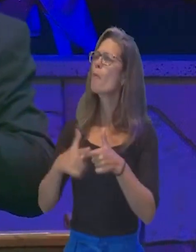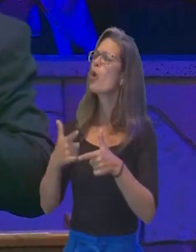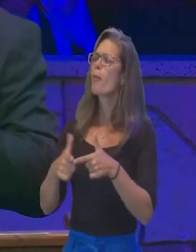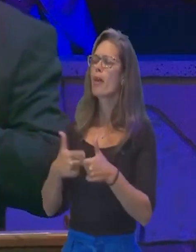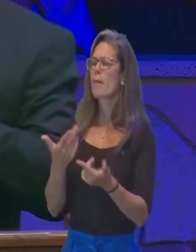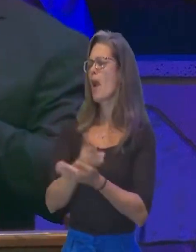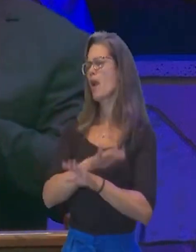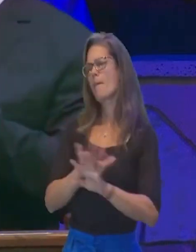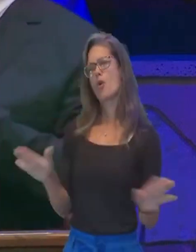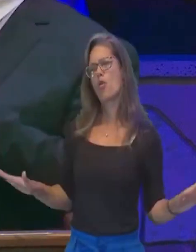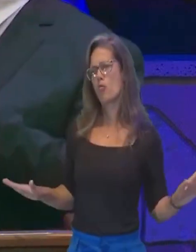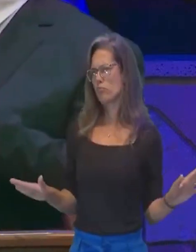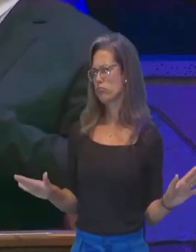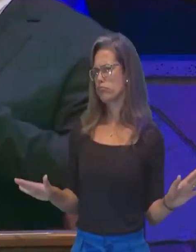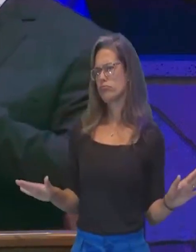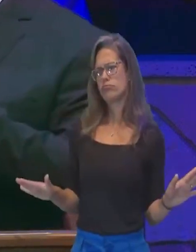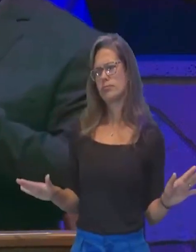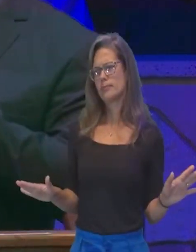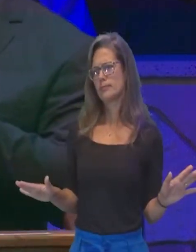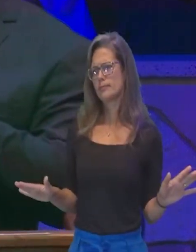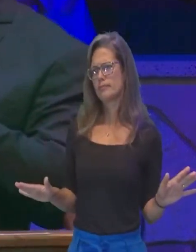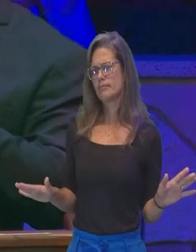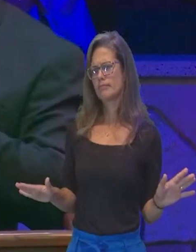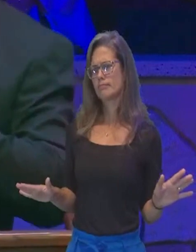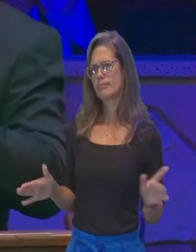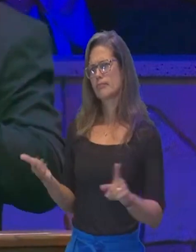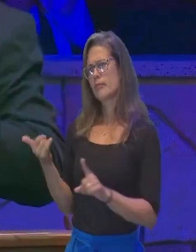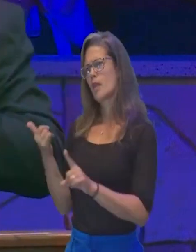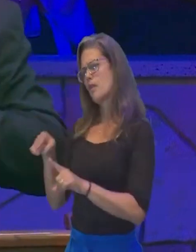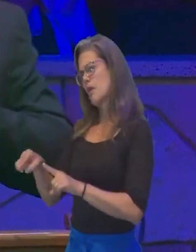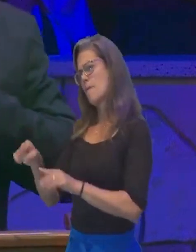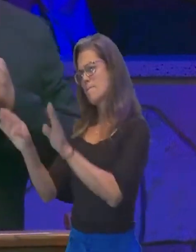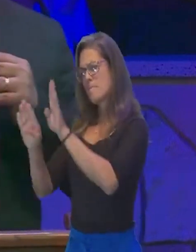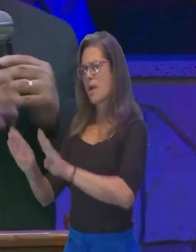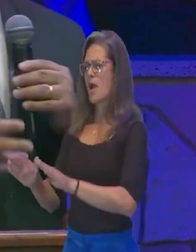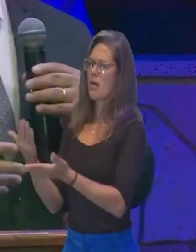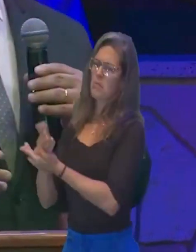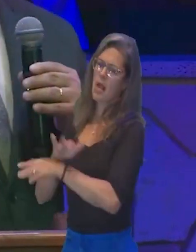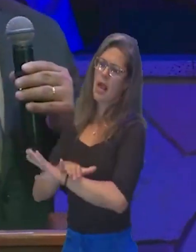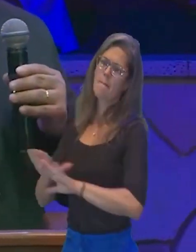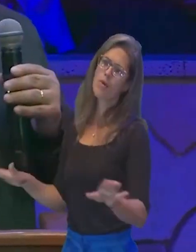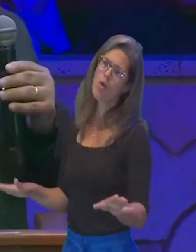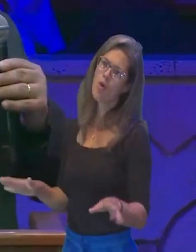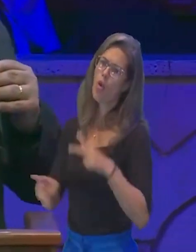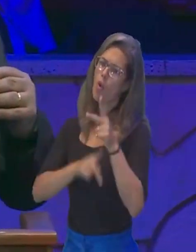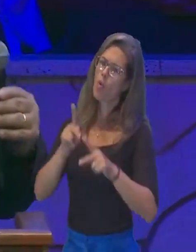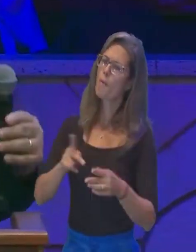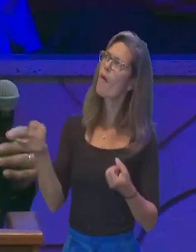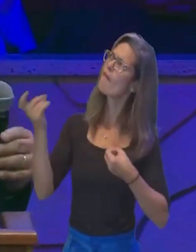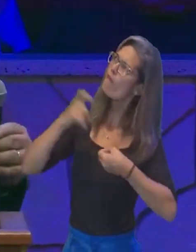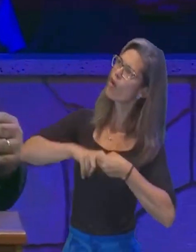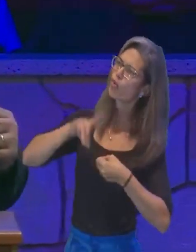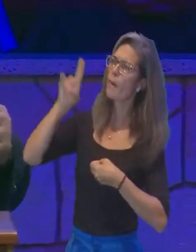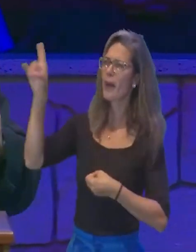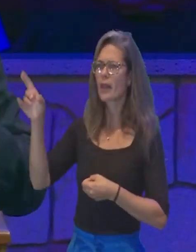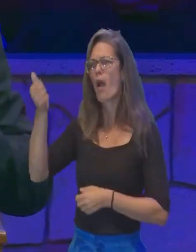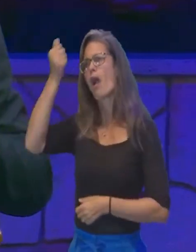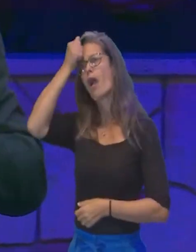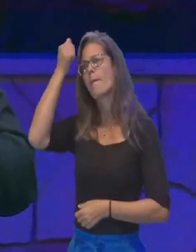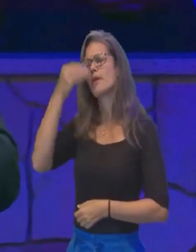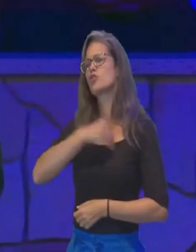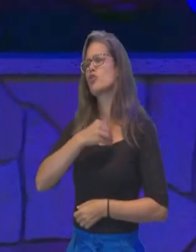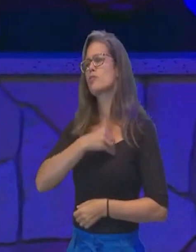problemas, agora acabaram os meus problemas. Profetas de Baal mortos, o povo voltou para o Senhor, desafio